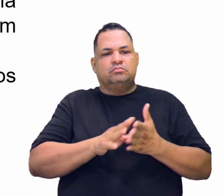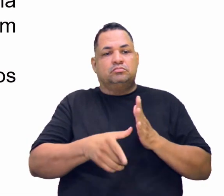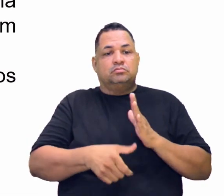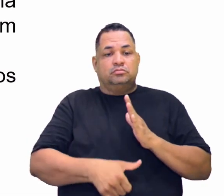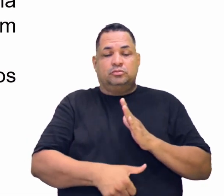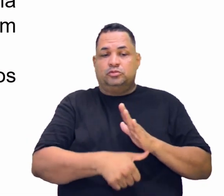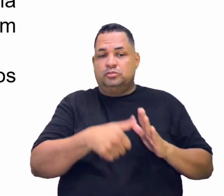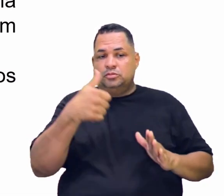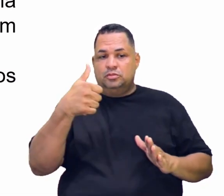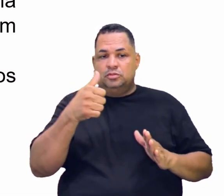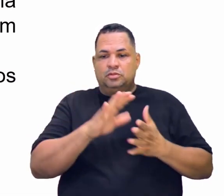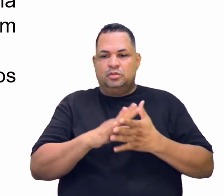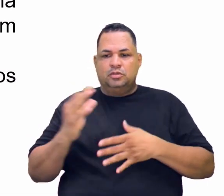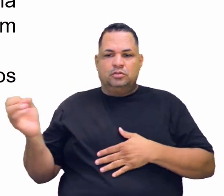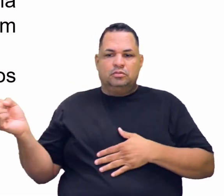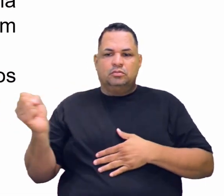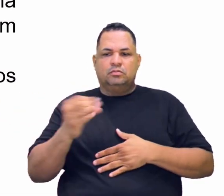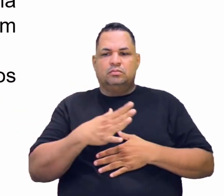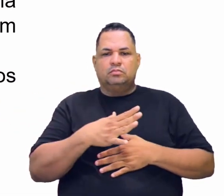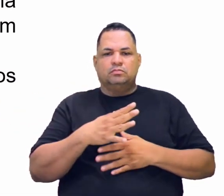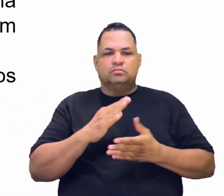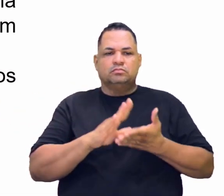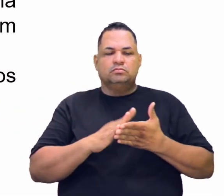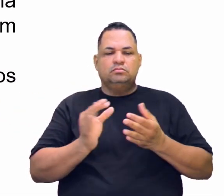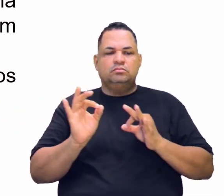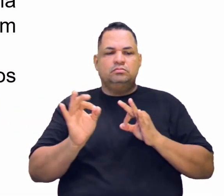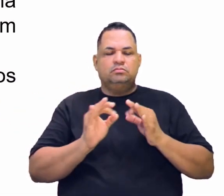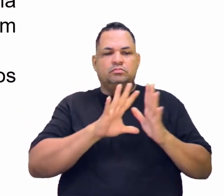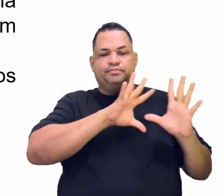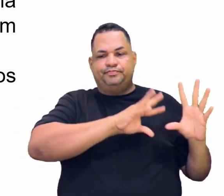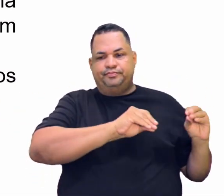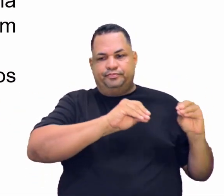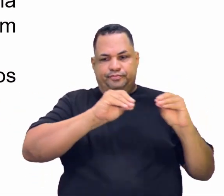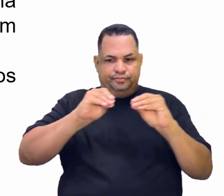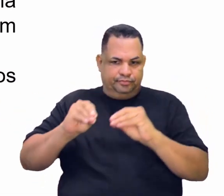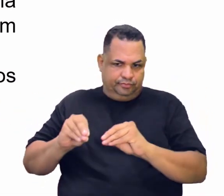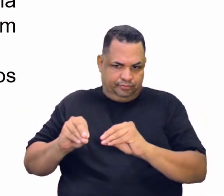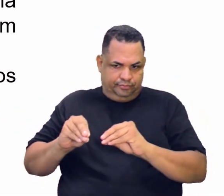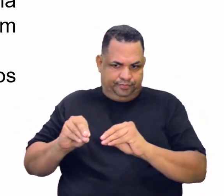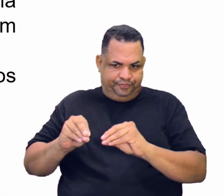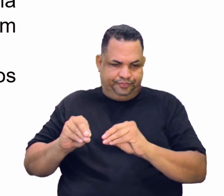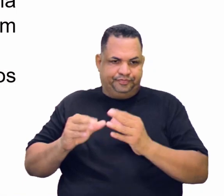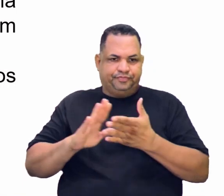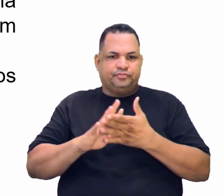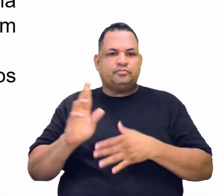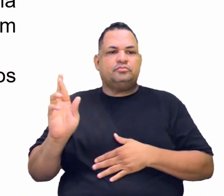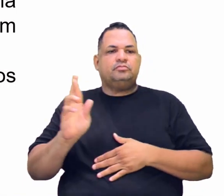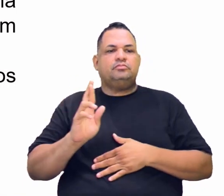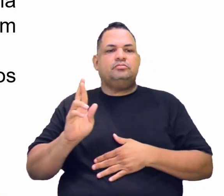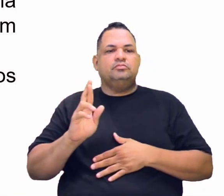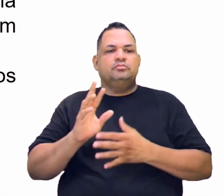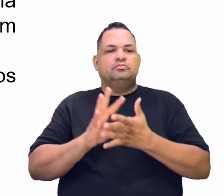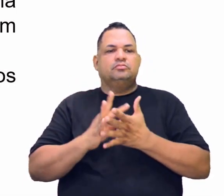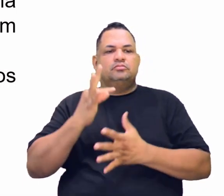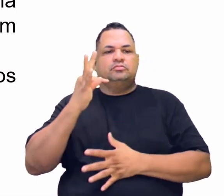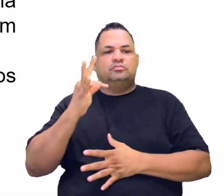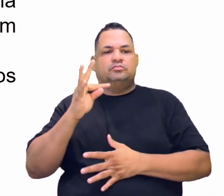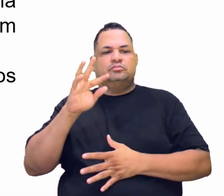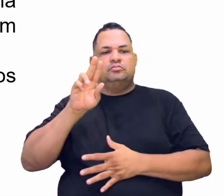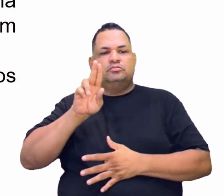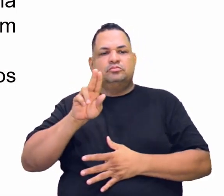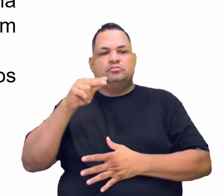errar. E os novos moradores foram aqueles que migraram. Quem foi que migrou? Os